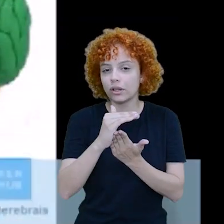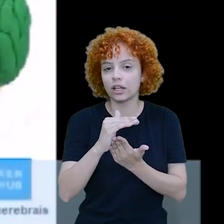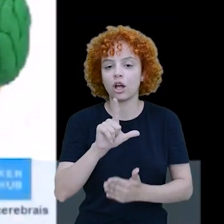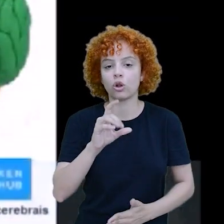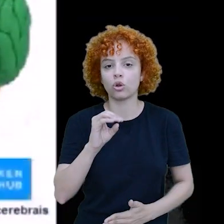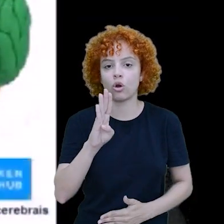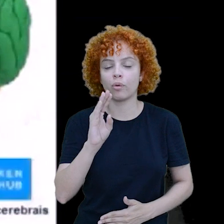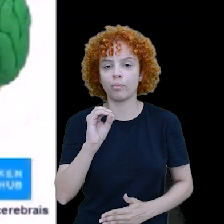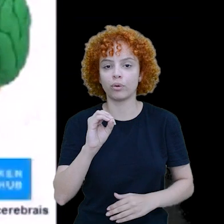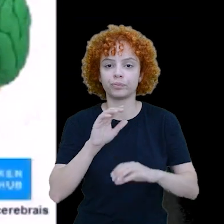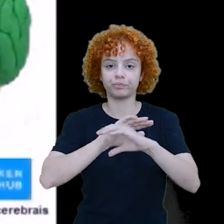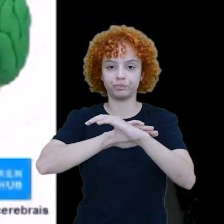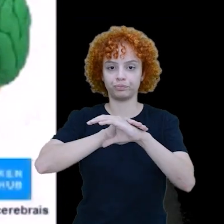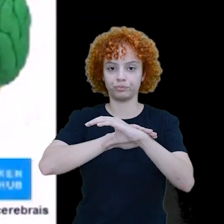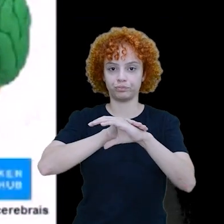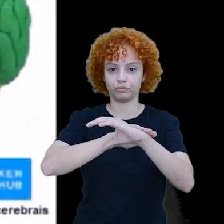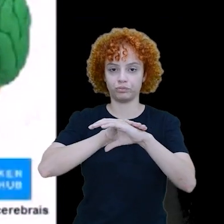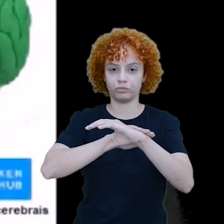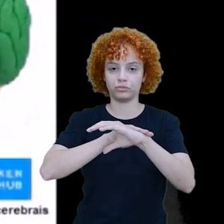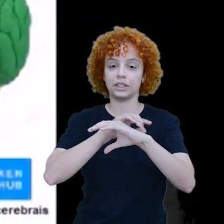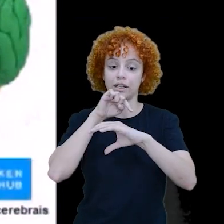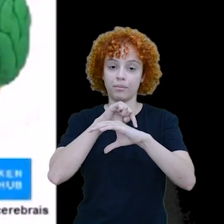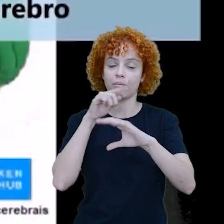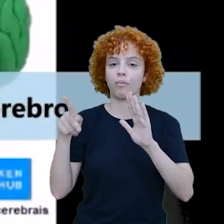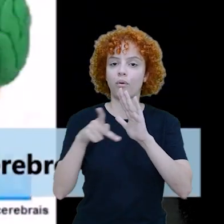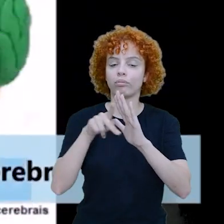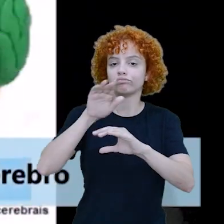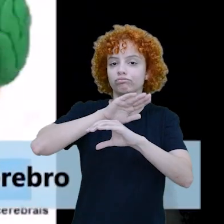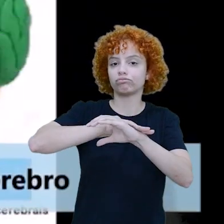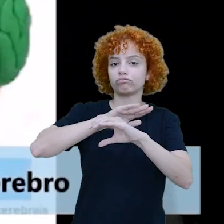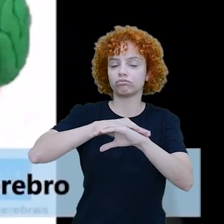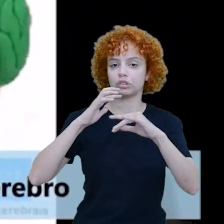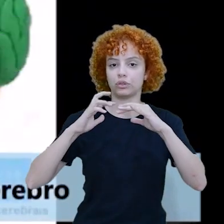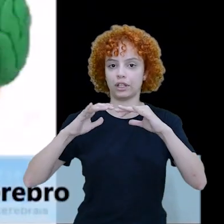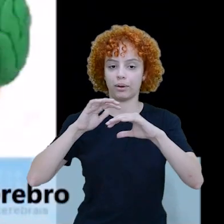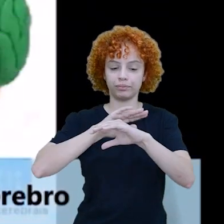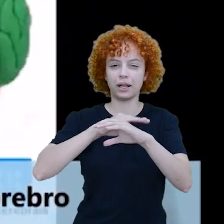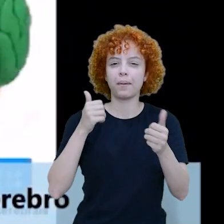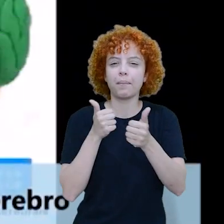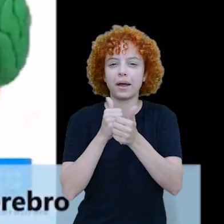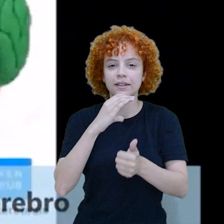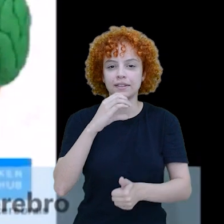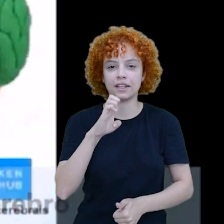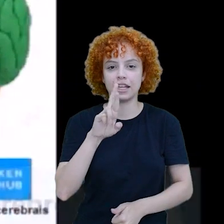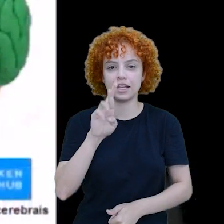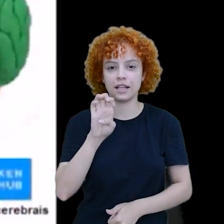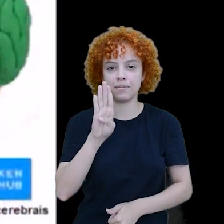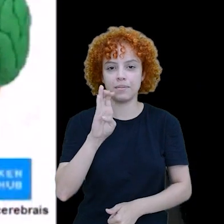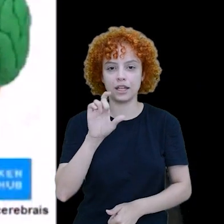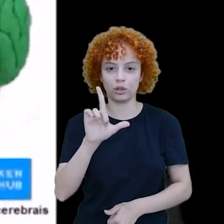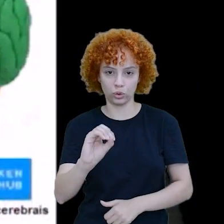Vamos começar pelo lobo occipital. Esse lobo situa-se na parte posterior do cérebro, acima